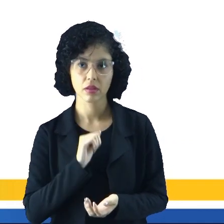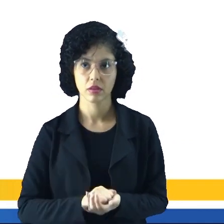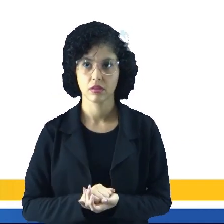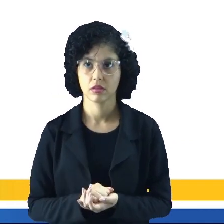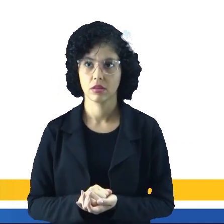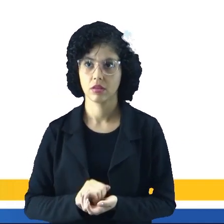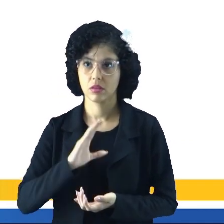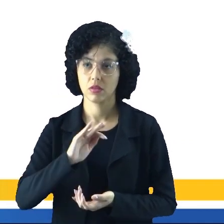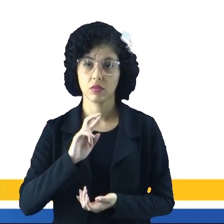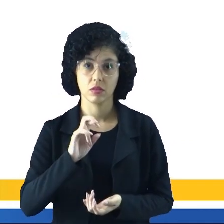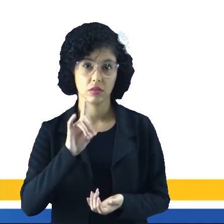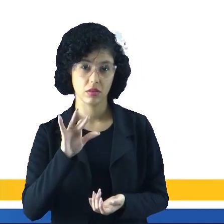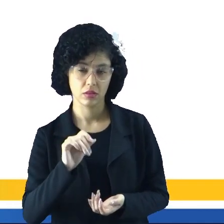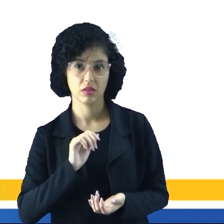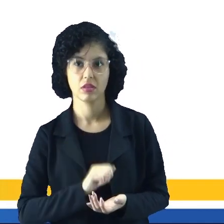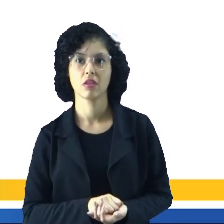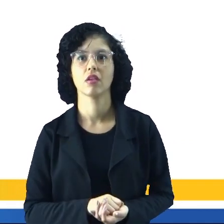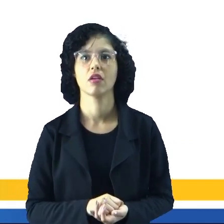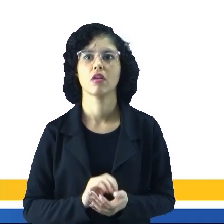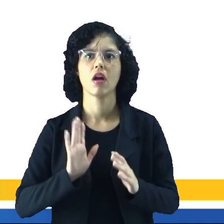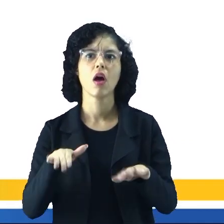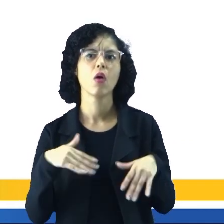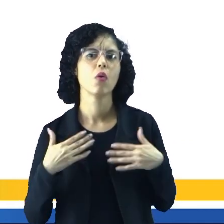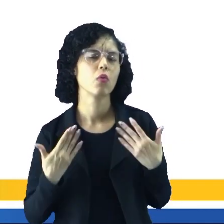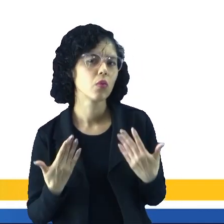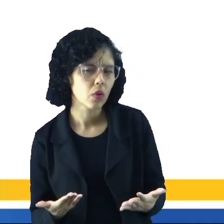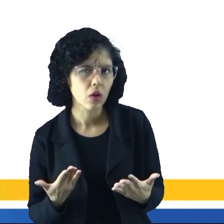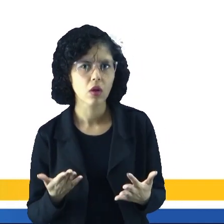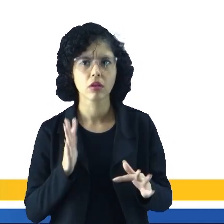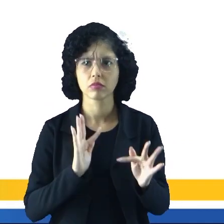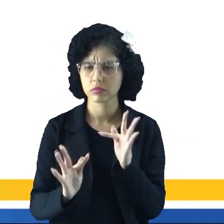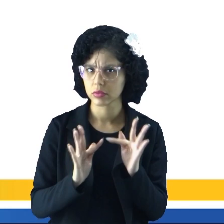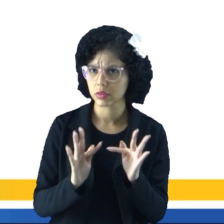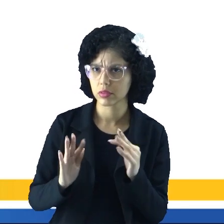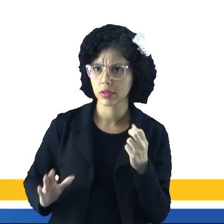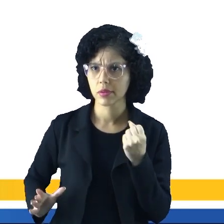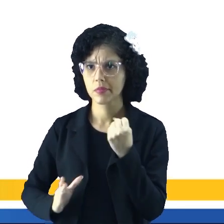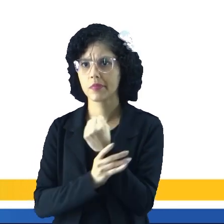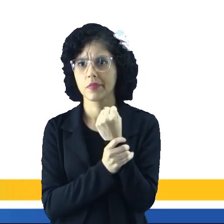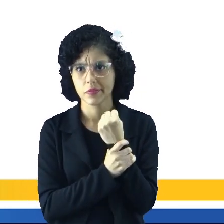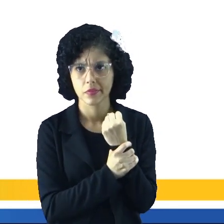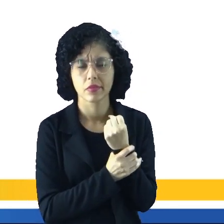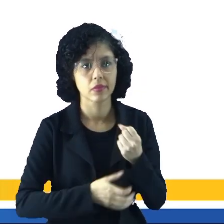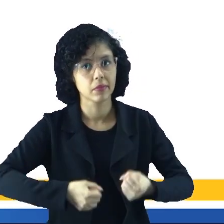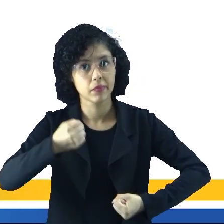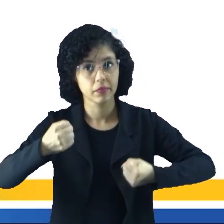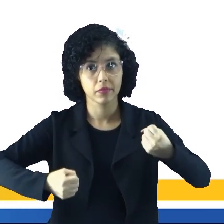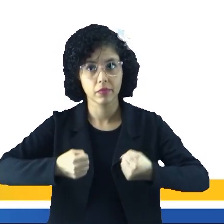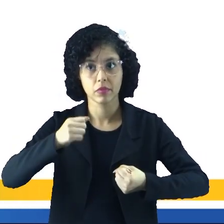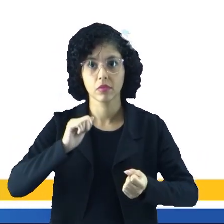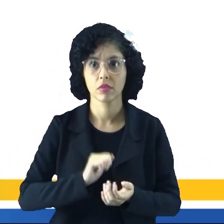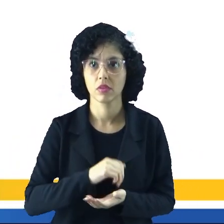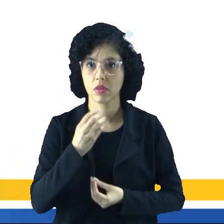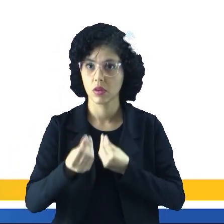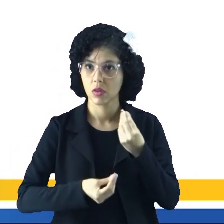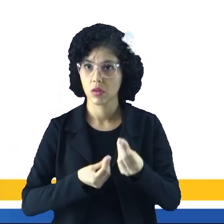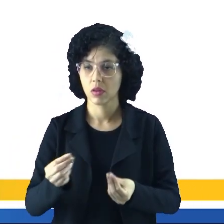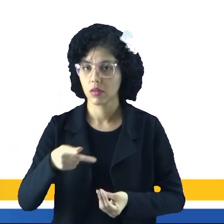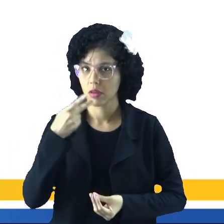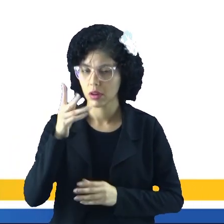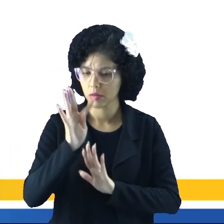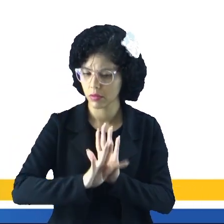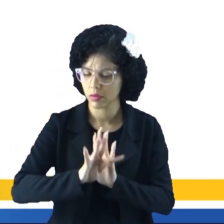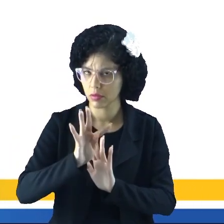não seja conversível. Qual é o motivo físico da proteção fornecida pelos automóveis conforme citada